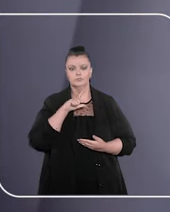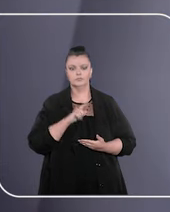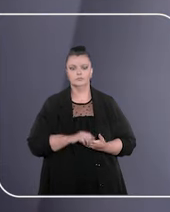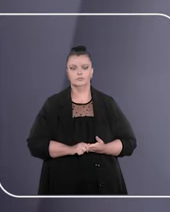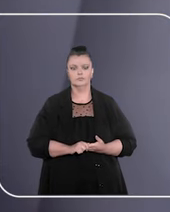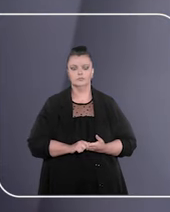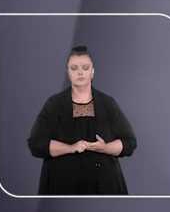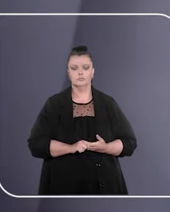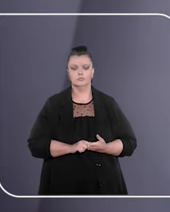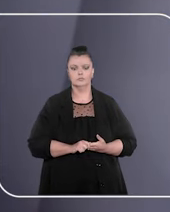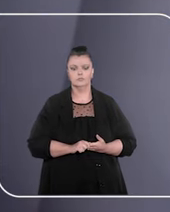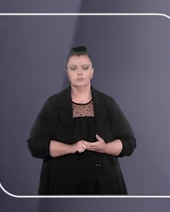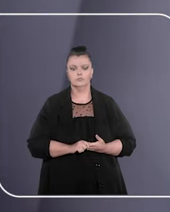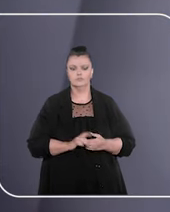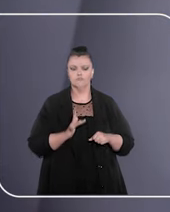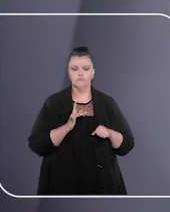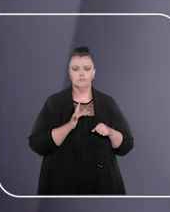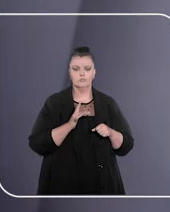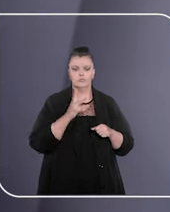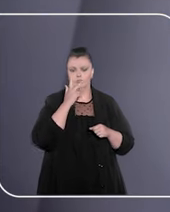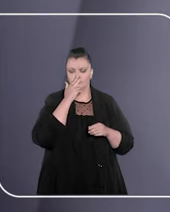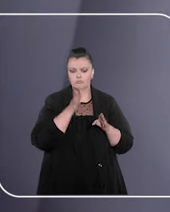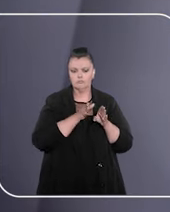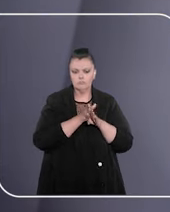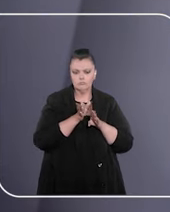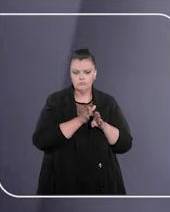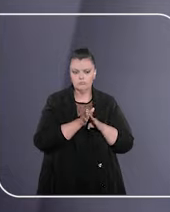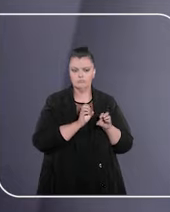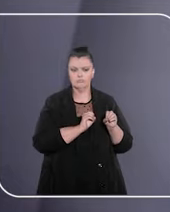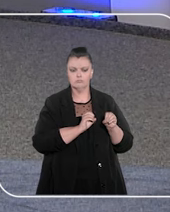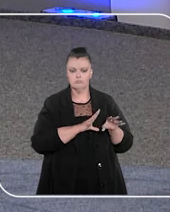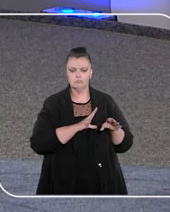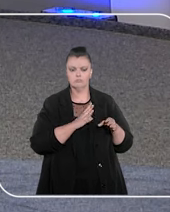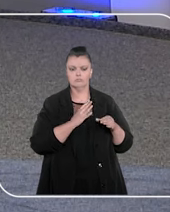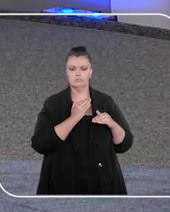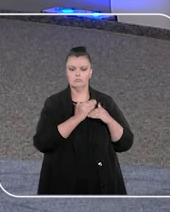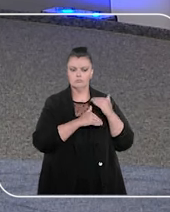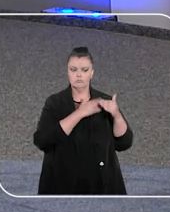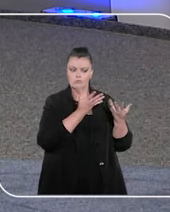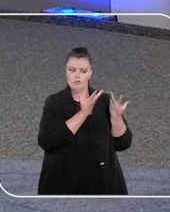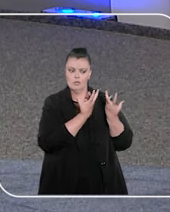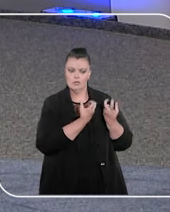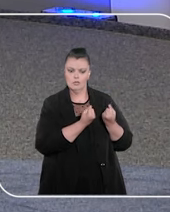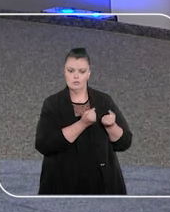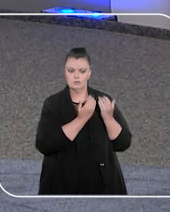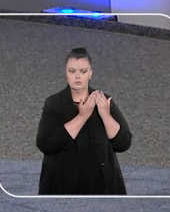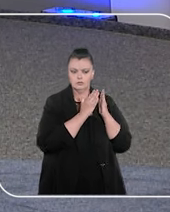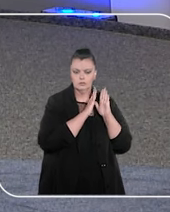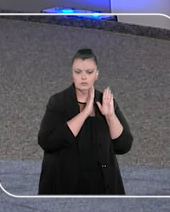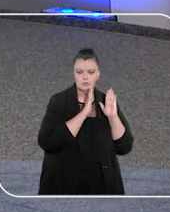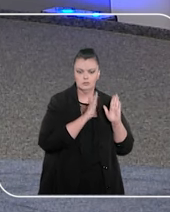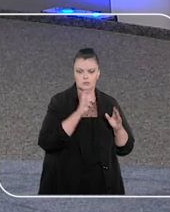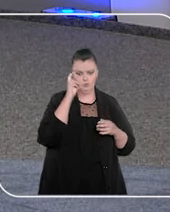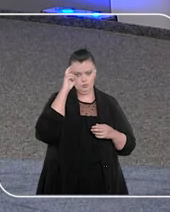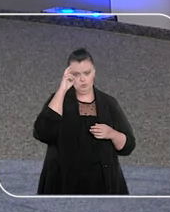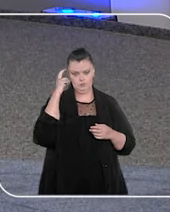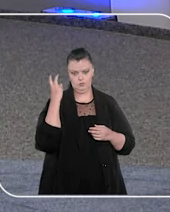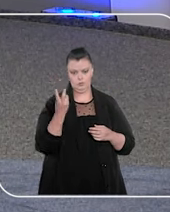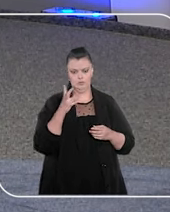sensibilizar os tribunais da importância de aderirem a essa cultura de observância de precedentes. À medida que